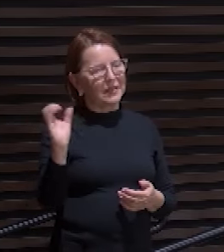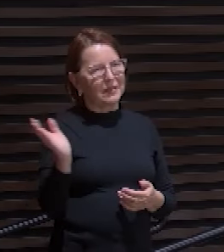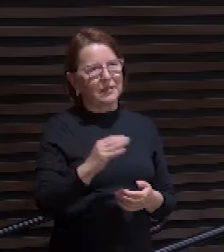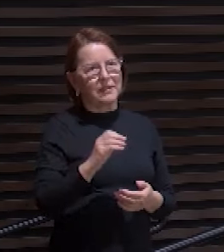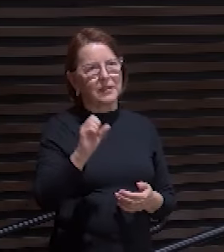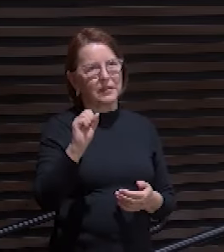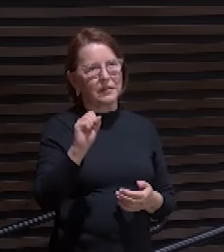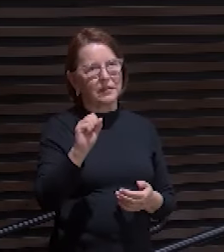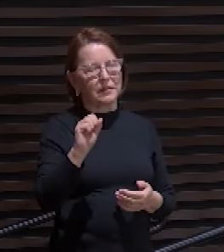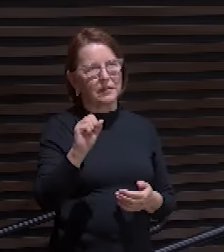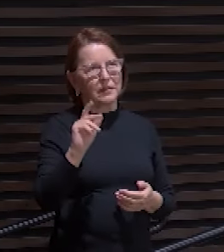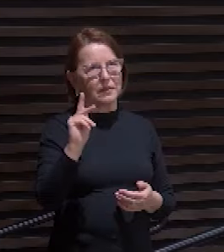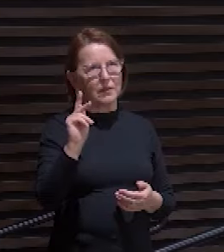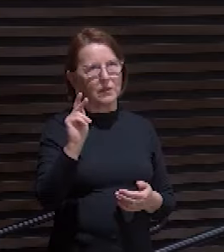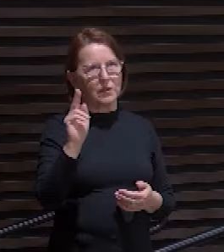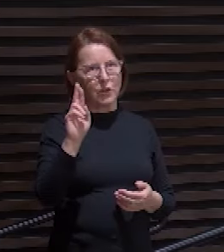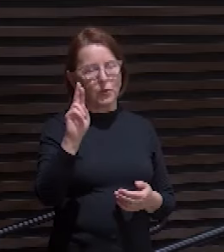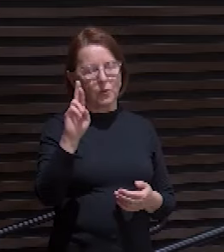acompanhado.